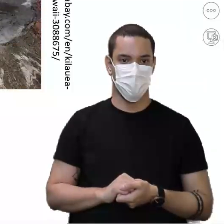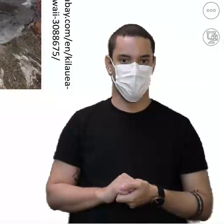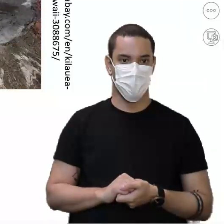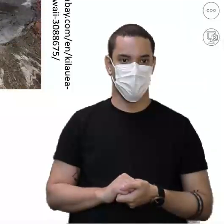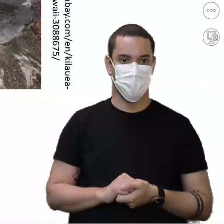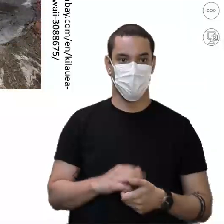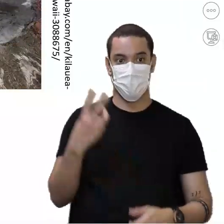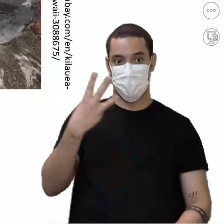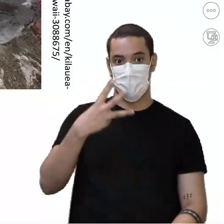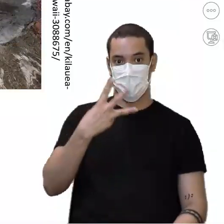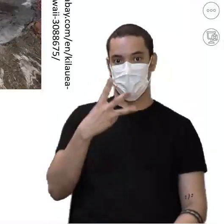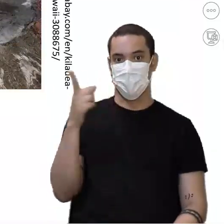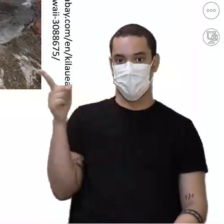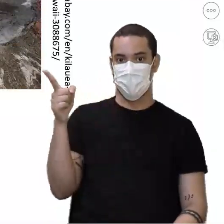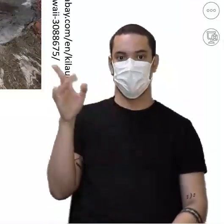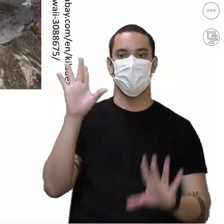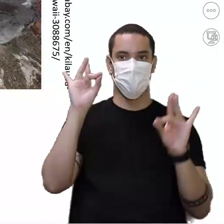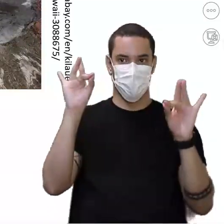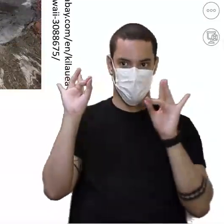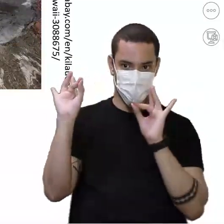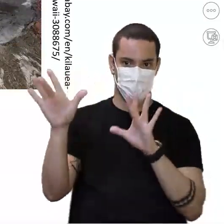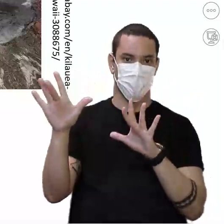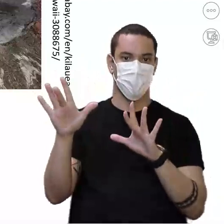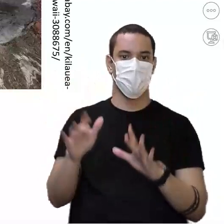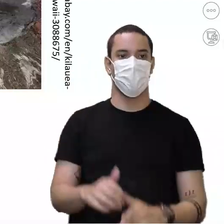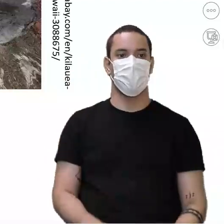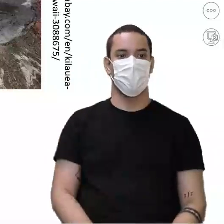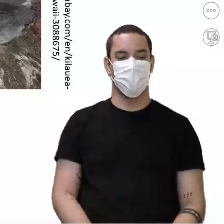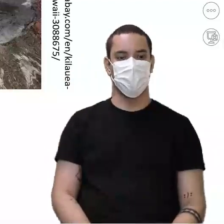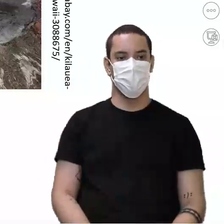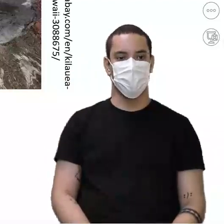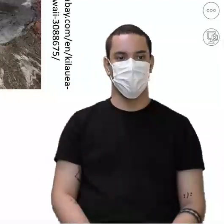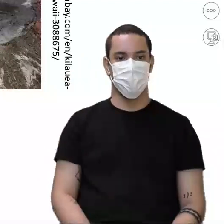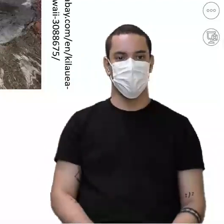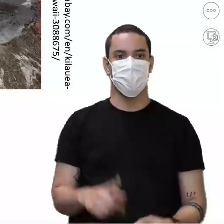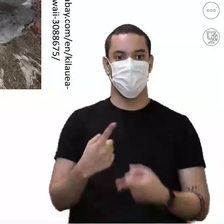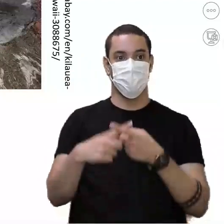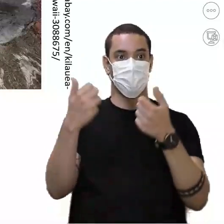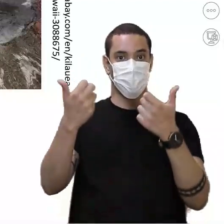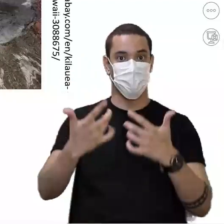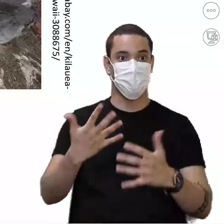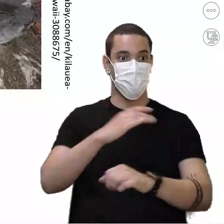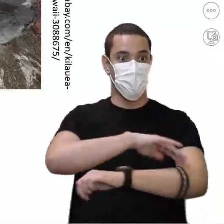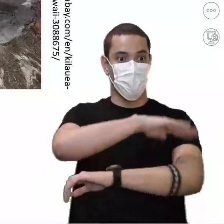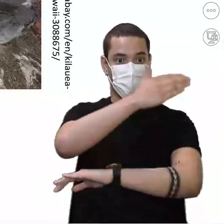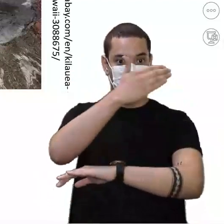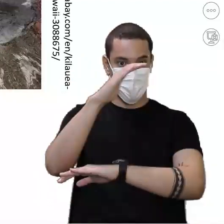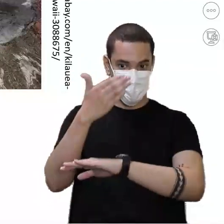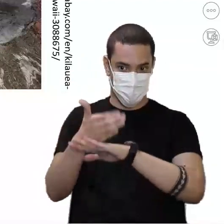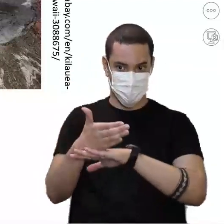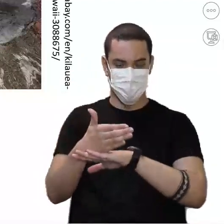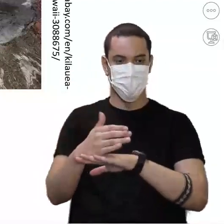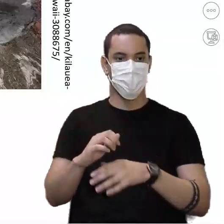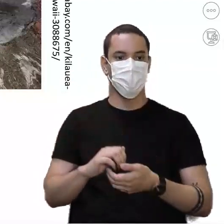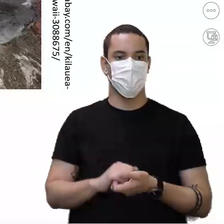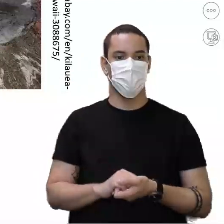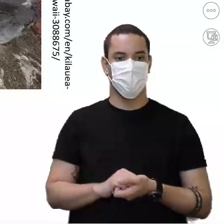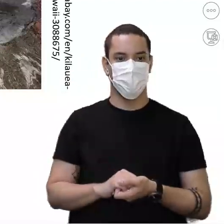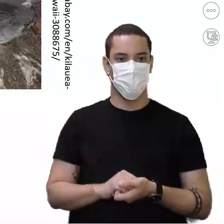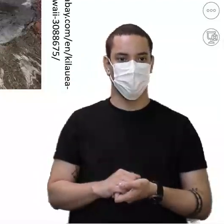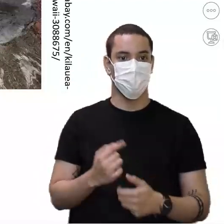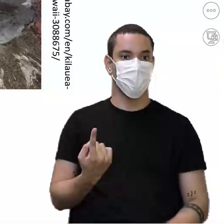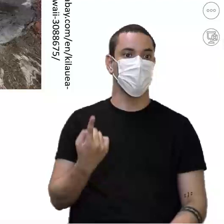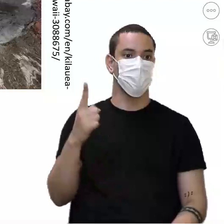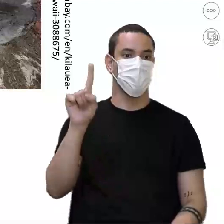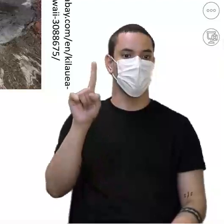high one? Você já escalou uma bem grande, que aqui no caso estava falando das montanhas, certo? E aí a última é